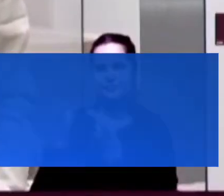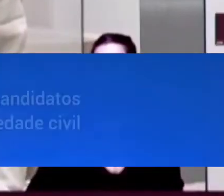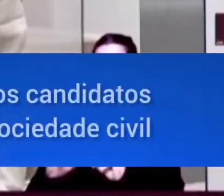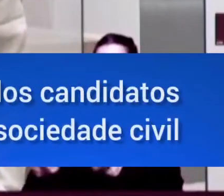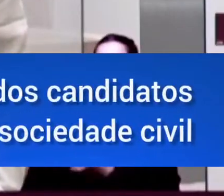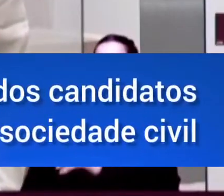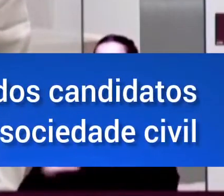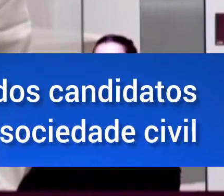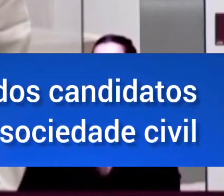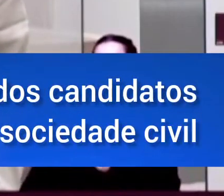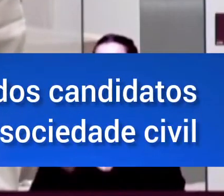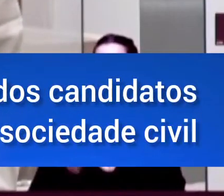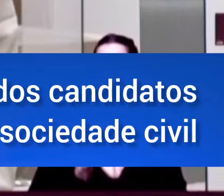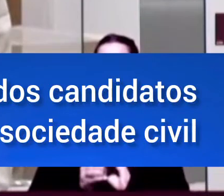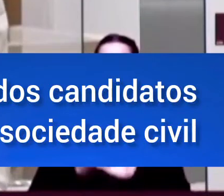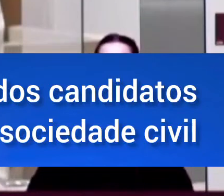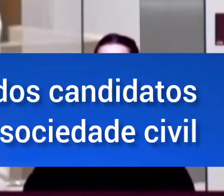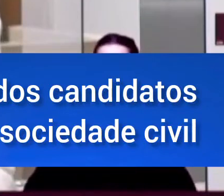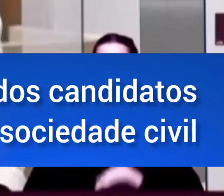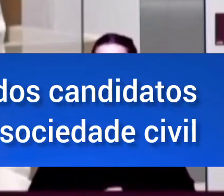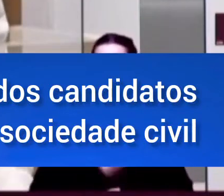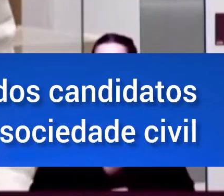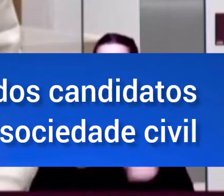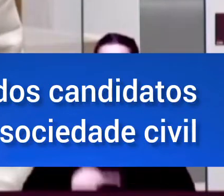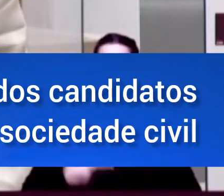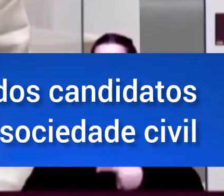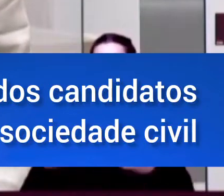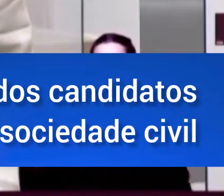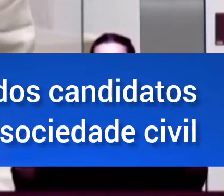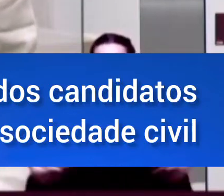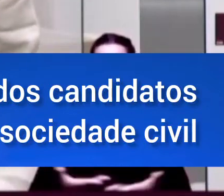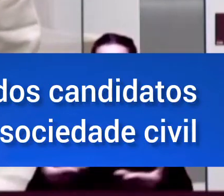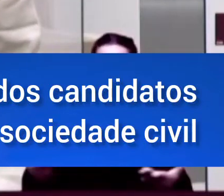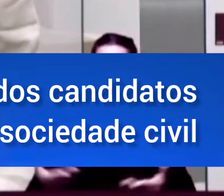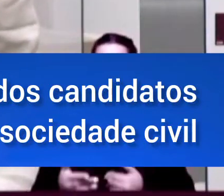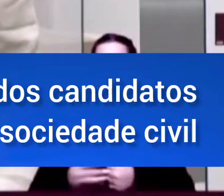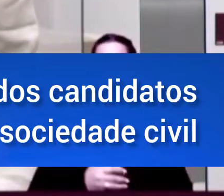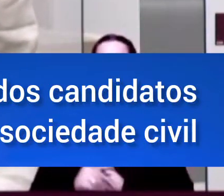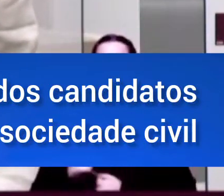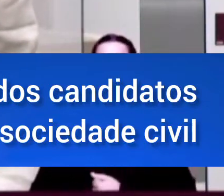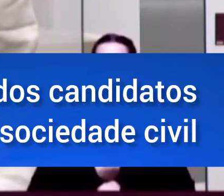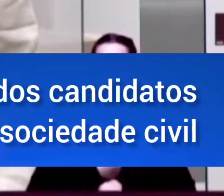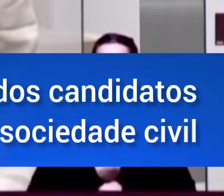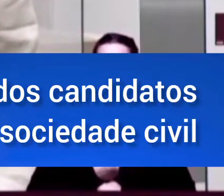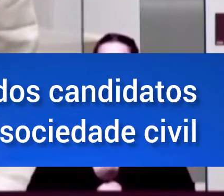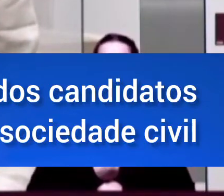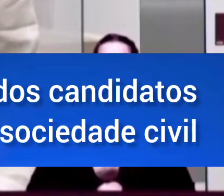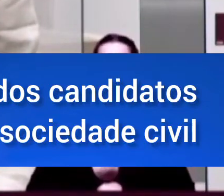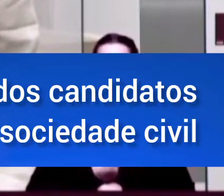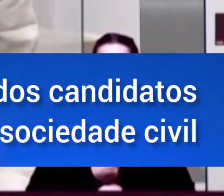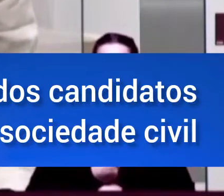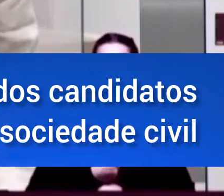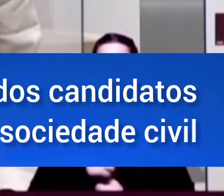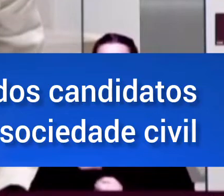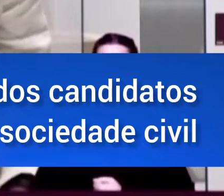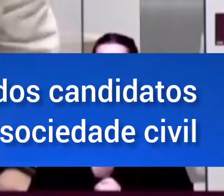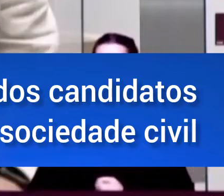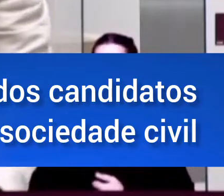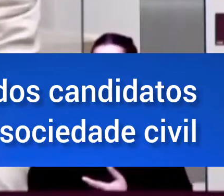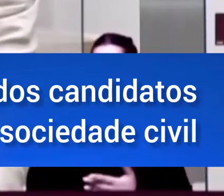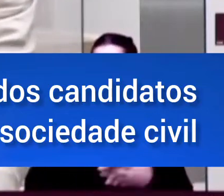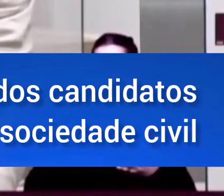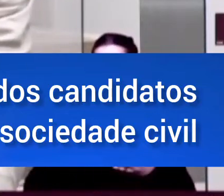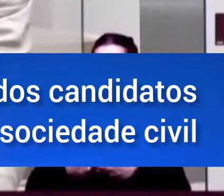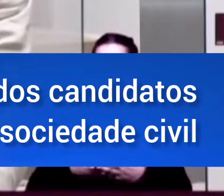o presidente da câmara do Legislativo Cesinha mostrou a sua preocupação com o tema e cobrou uma rapidez